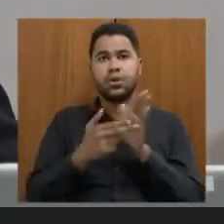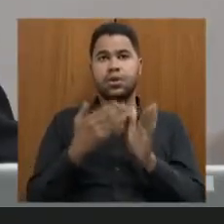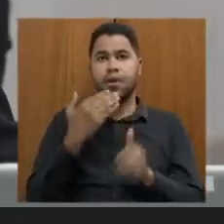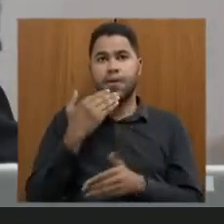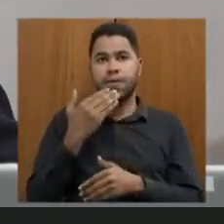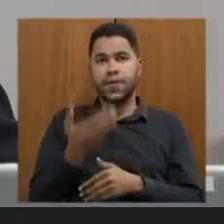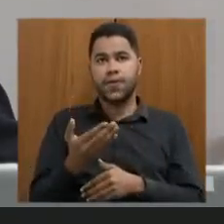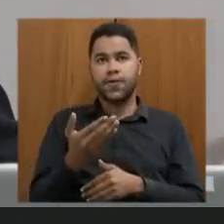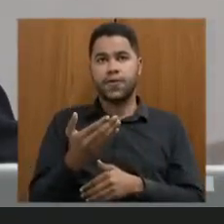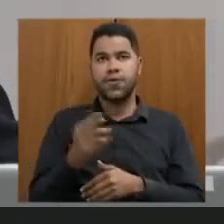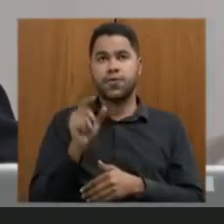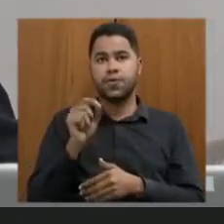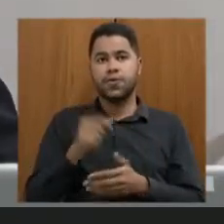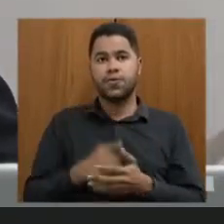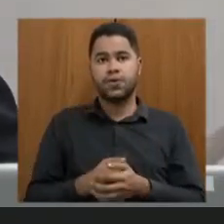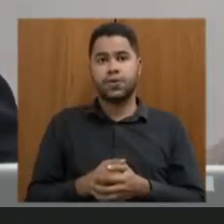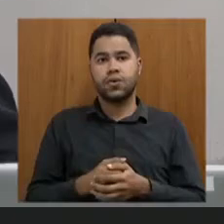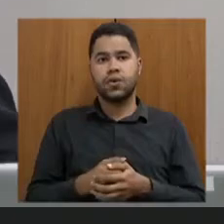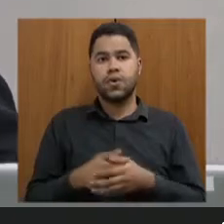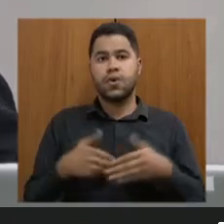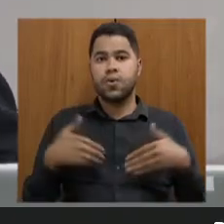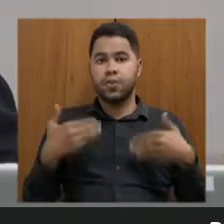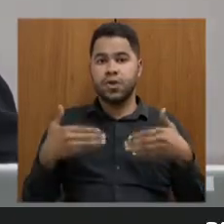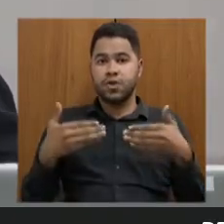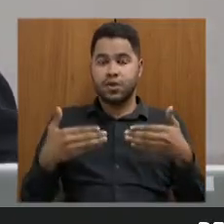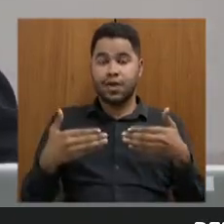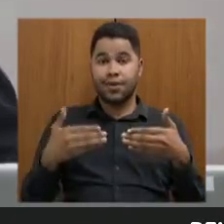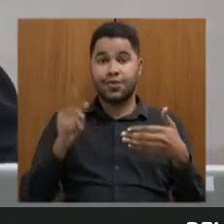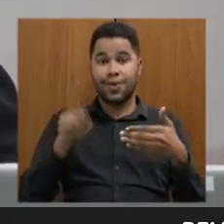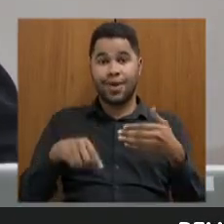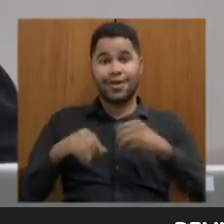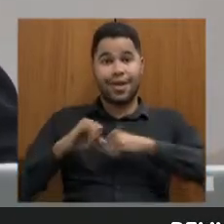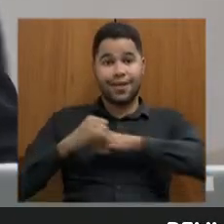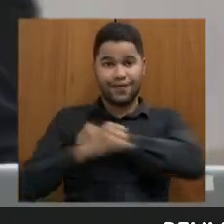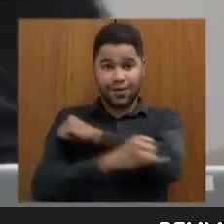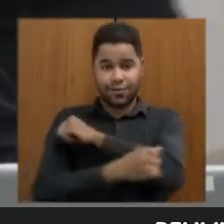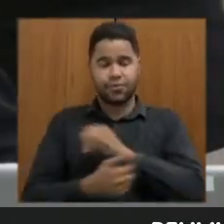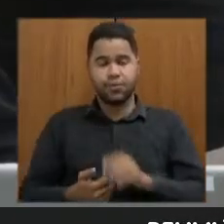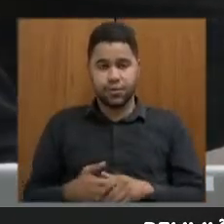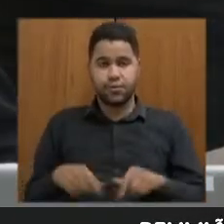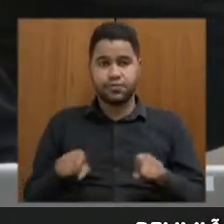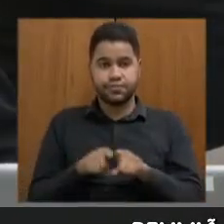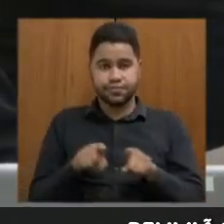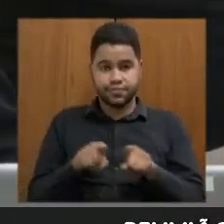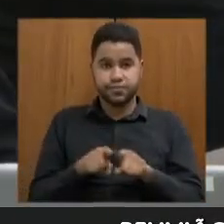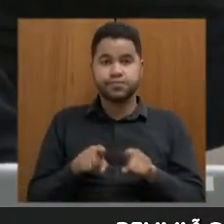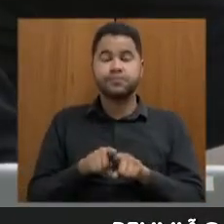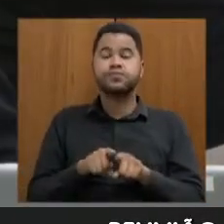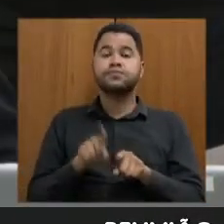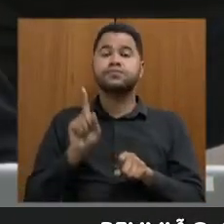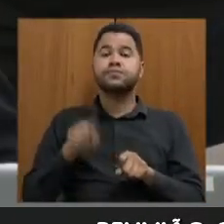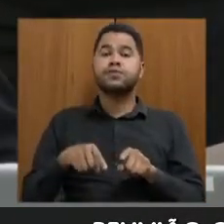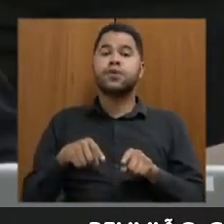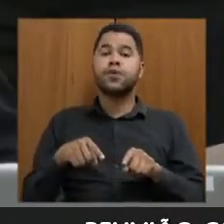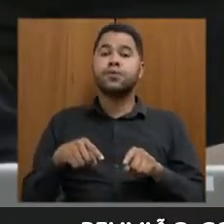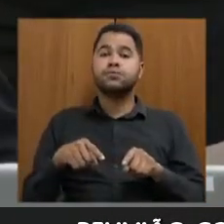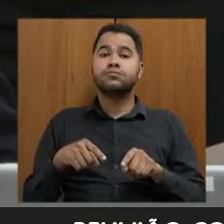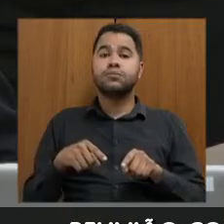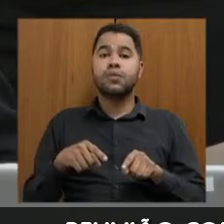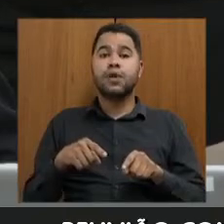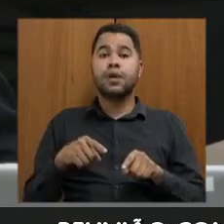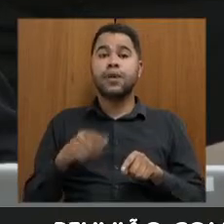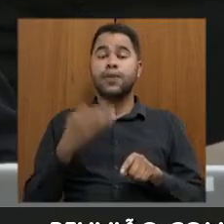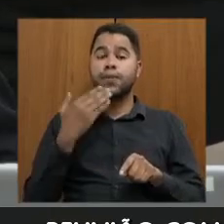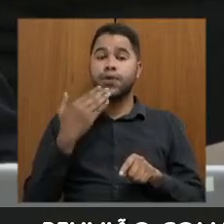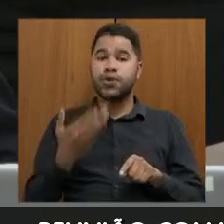um pedido para o ministério da infraestrutura seja encaminhado à secretaria de estado de infraestrutura e mobilidade sem